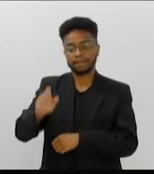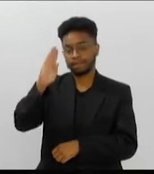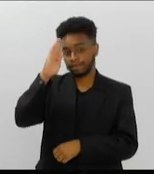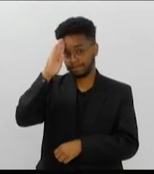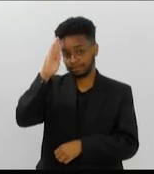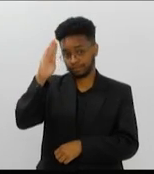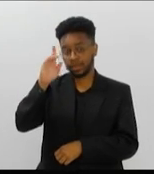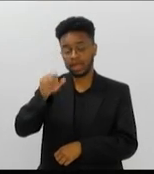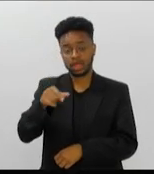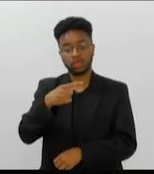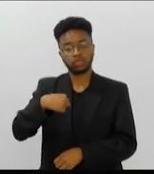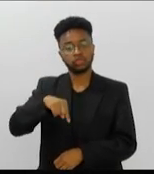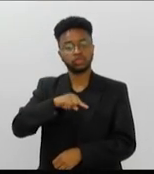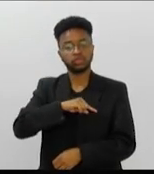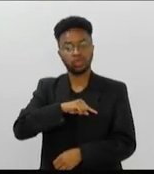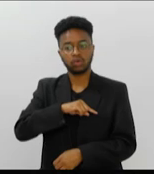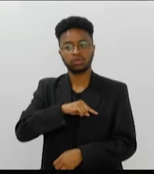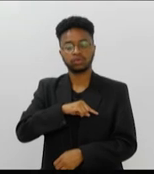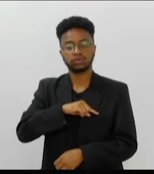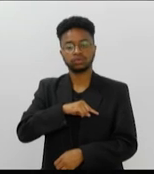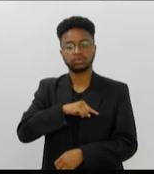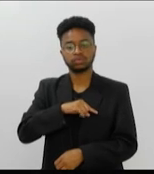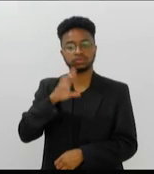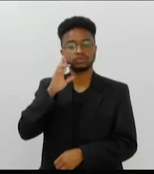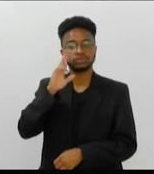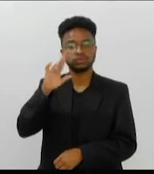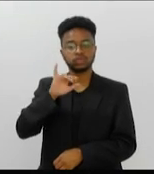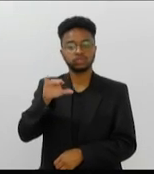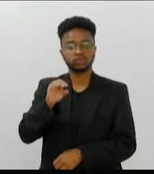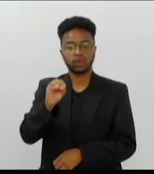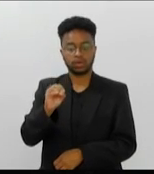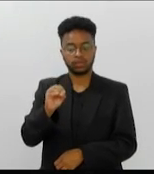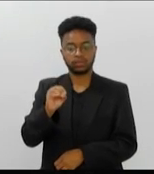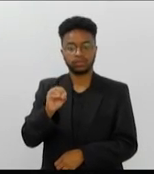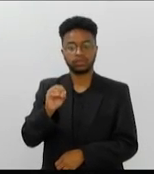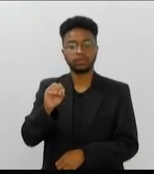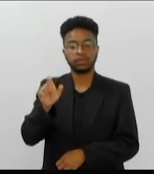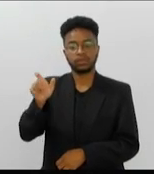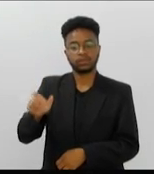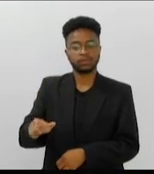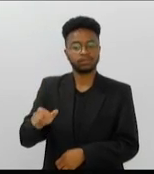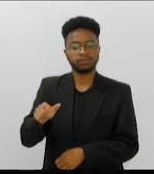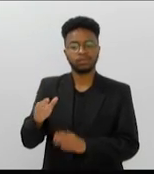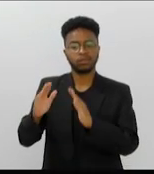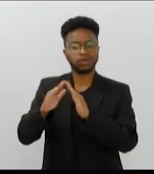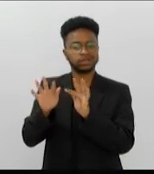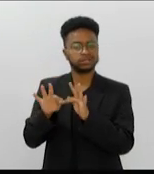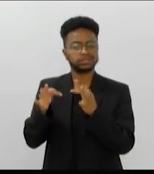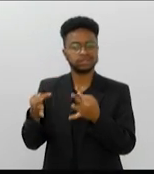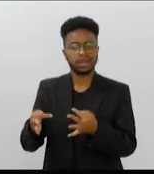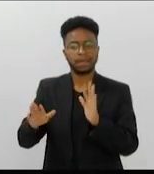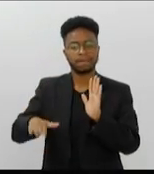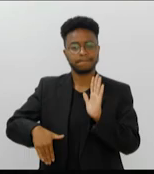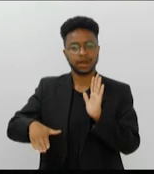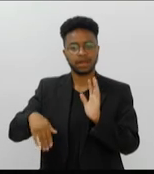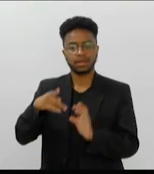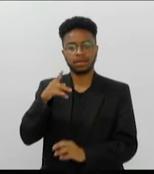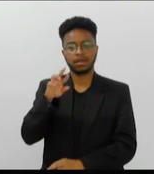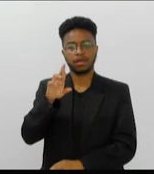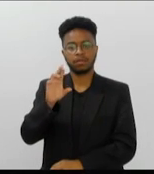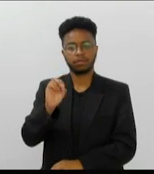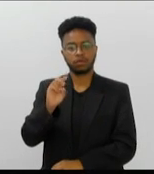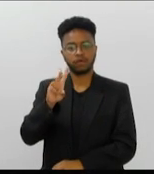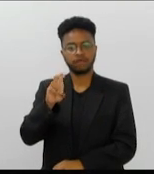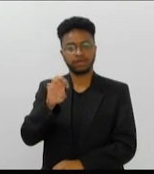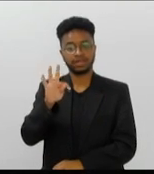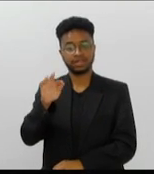é o nosso querido senhor João, um morador simples da Praia do Provetá, que teve